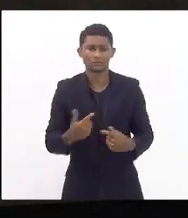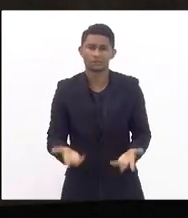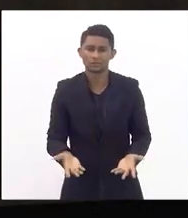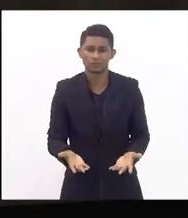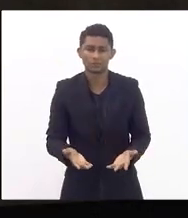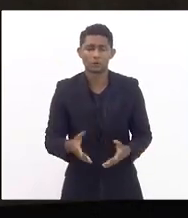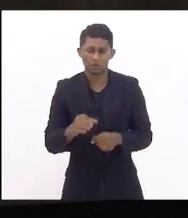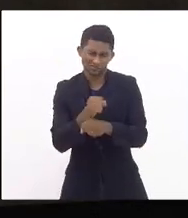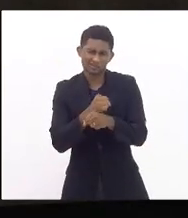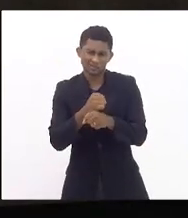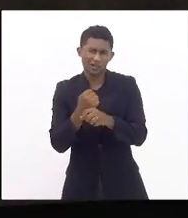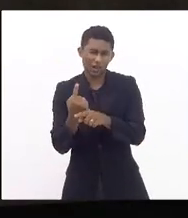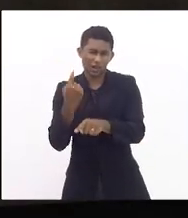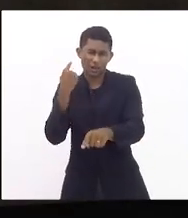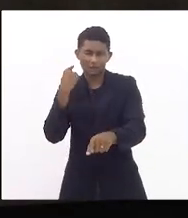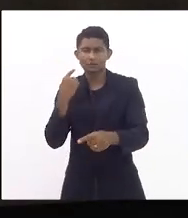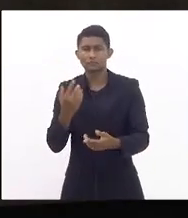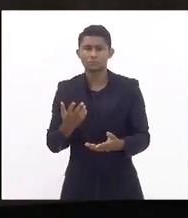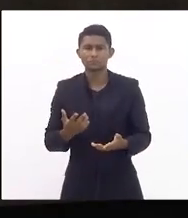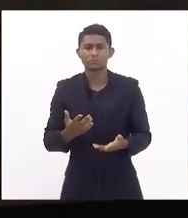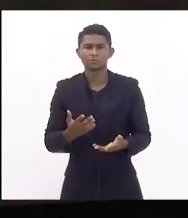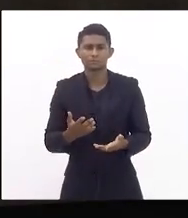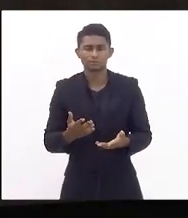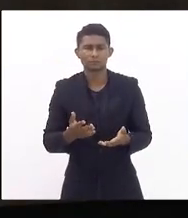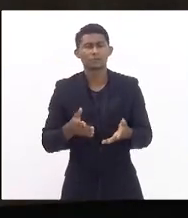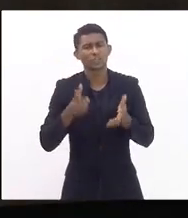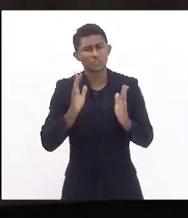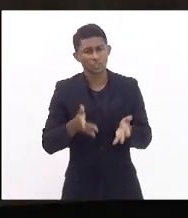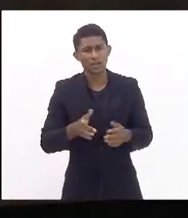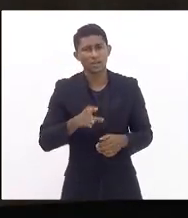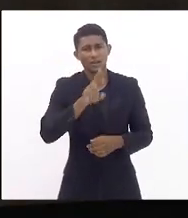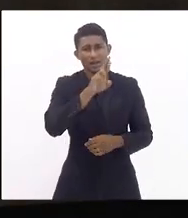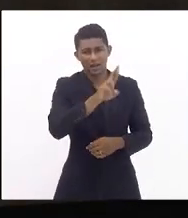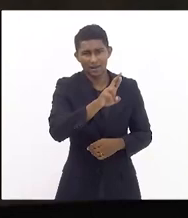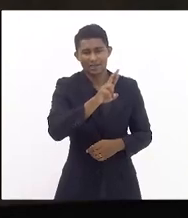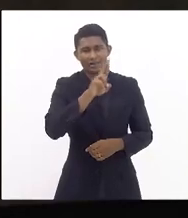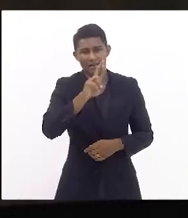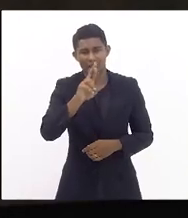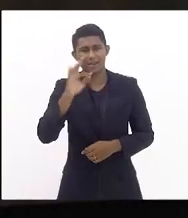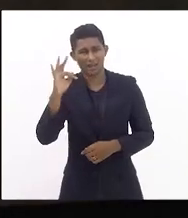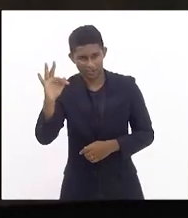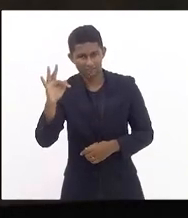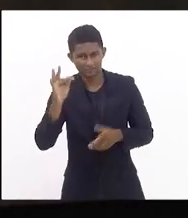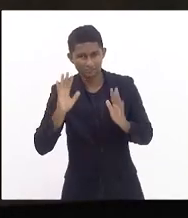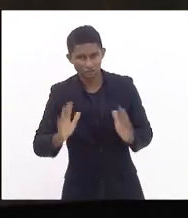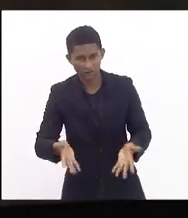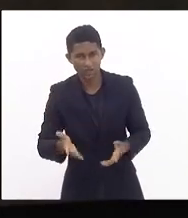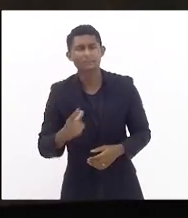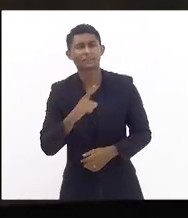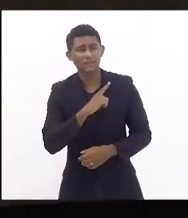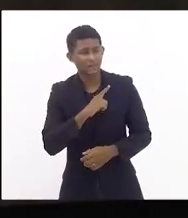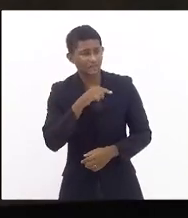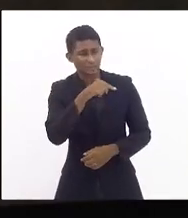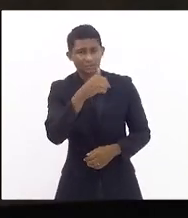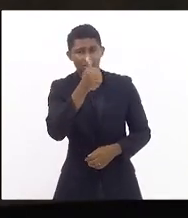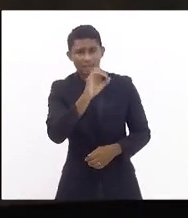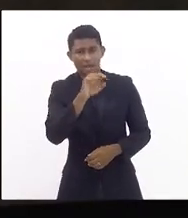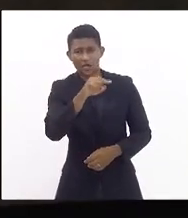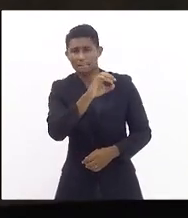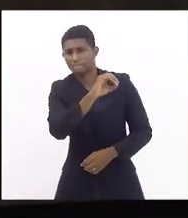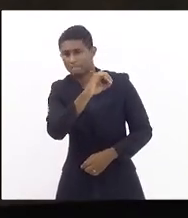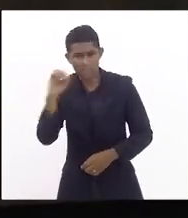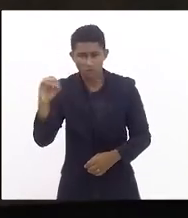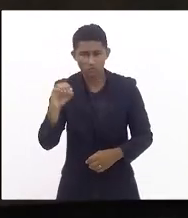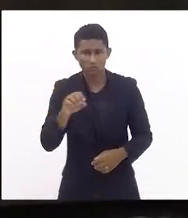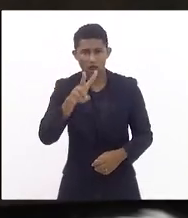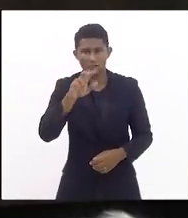nos últimos anos, já sob regime de recuperação fiscal, a gente tem mais de 10 mil vacâncias, presidente. Mais de